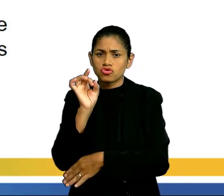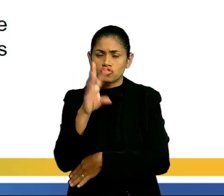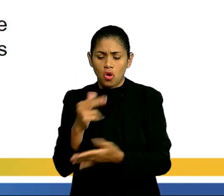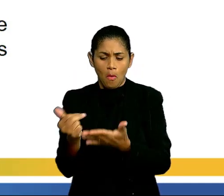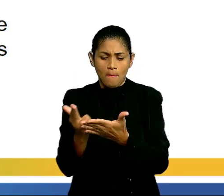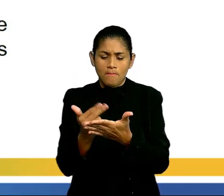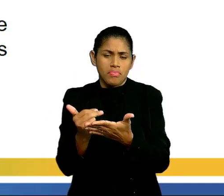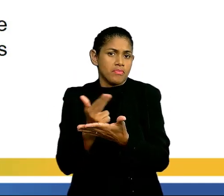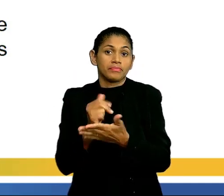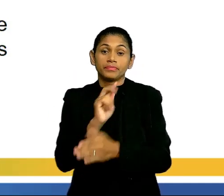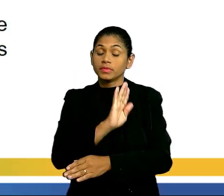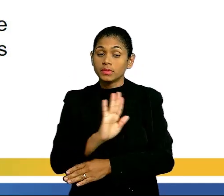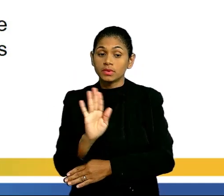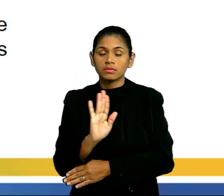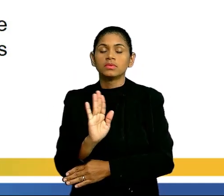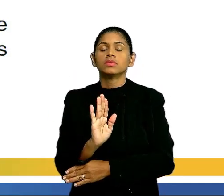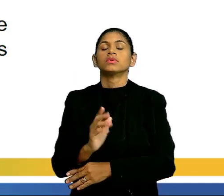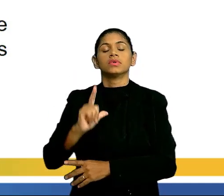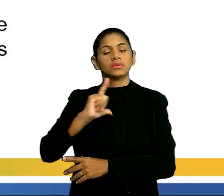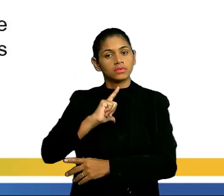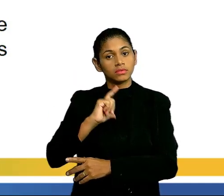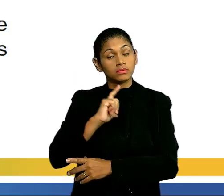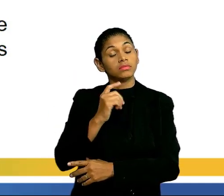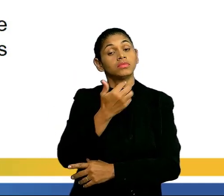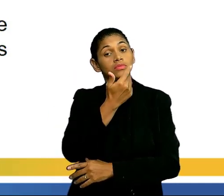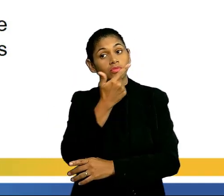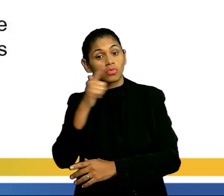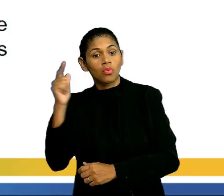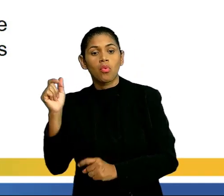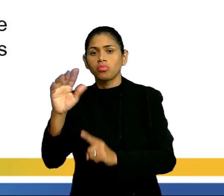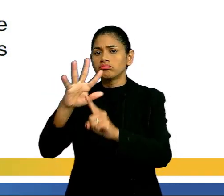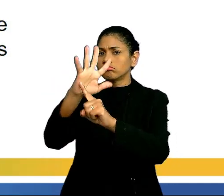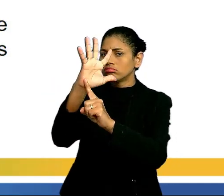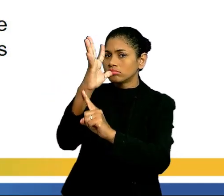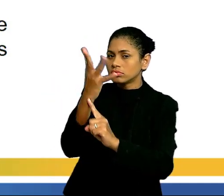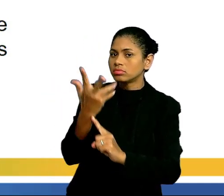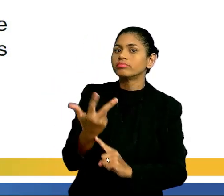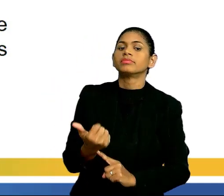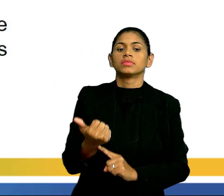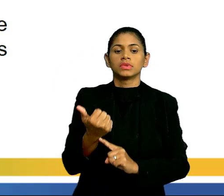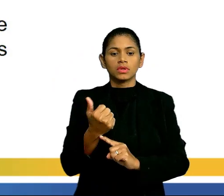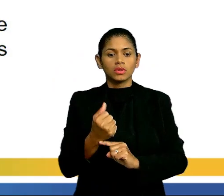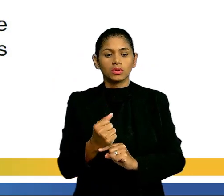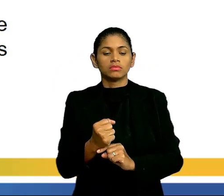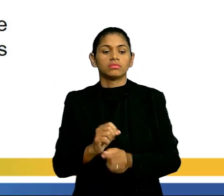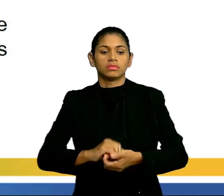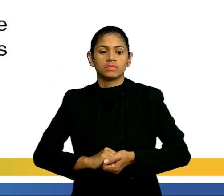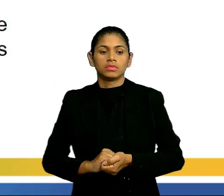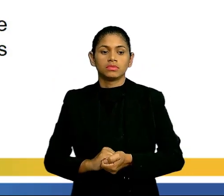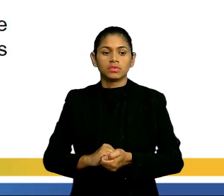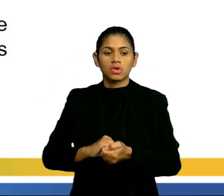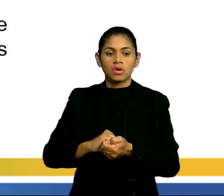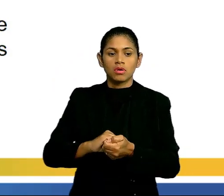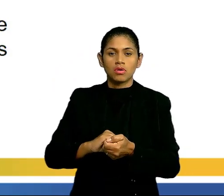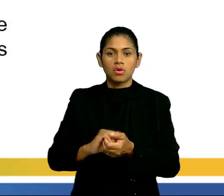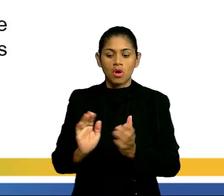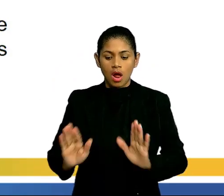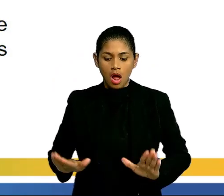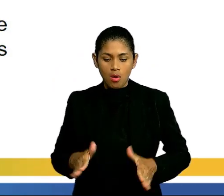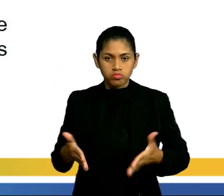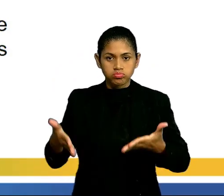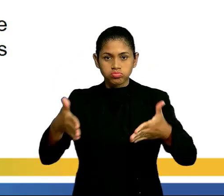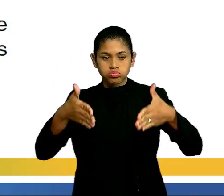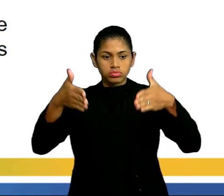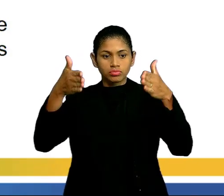também influenciou outras manifestações artísticas, quais a escultura, a literatura, que é foco da nossa aula de